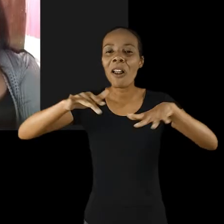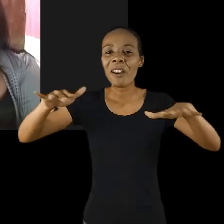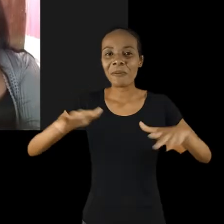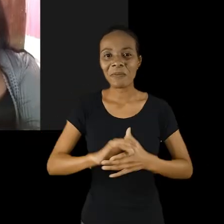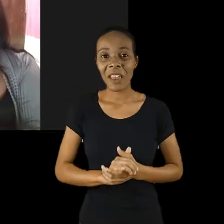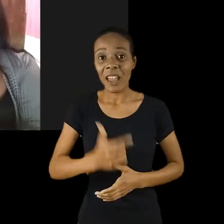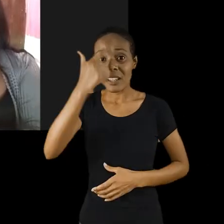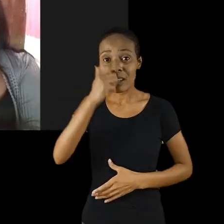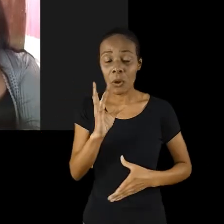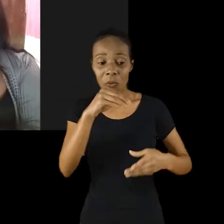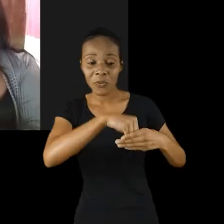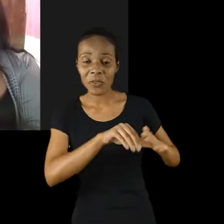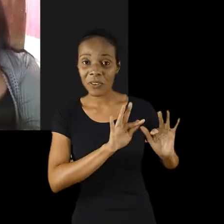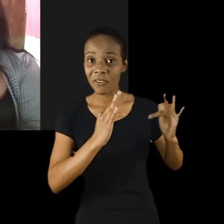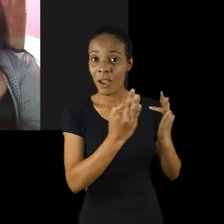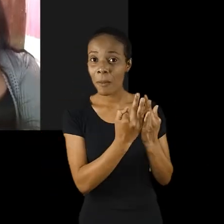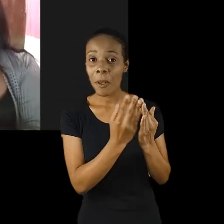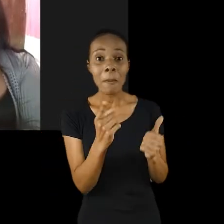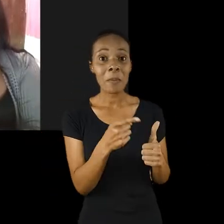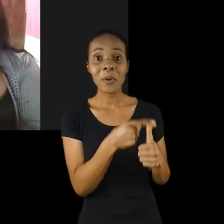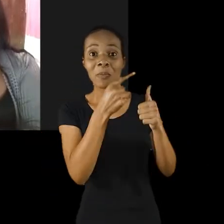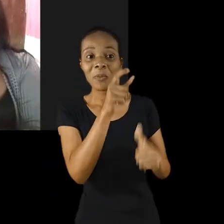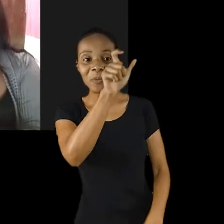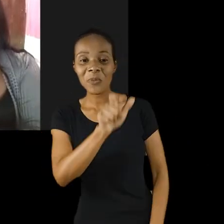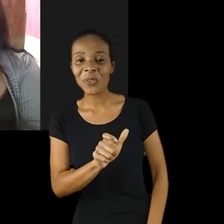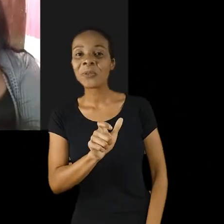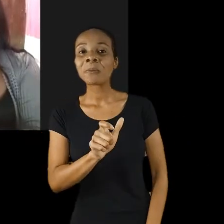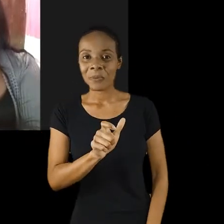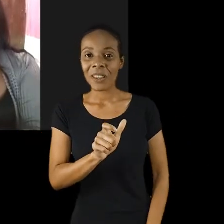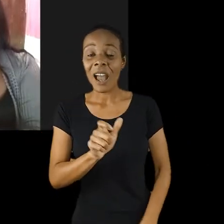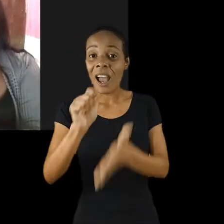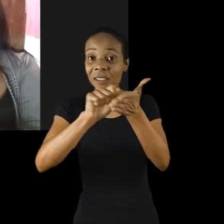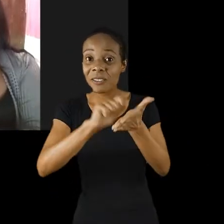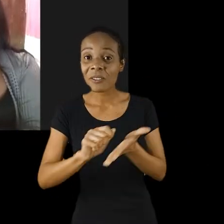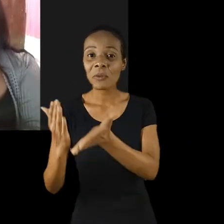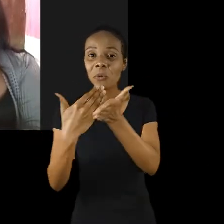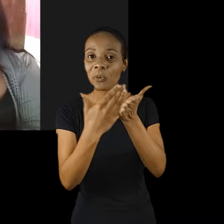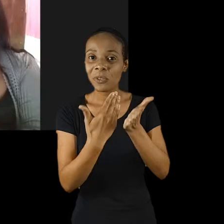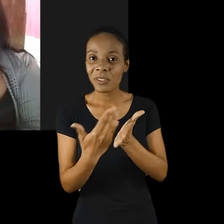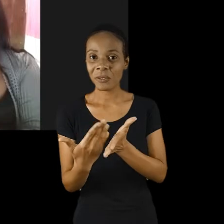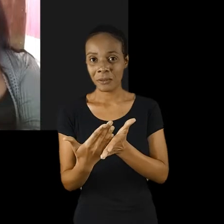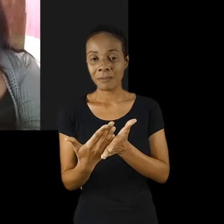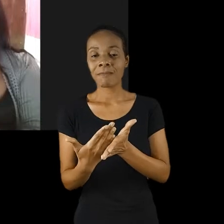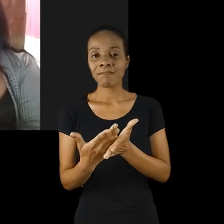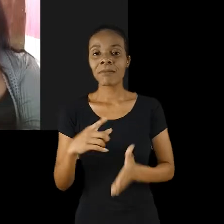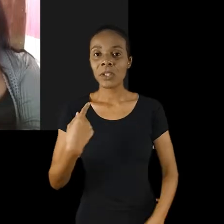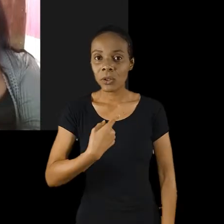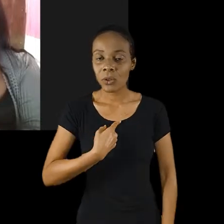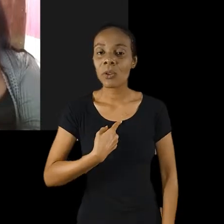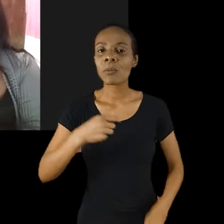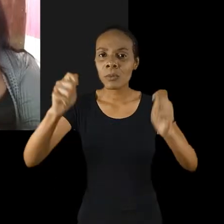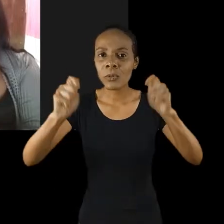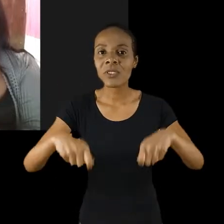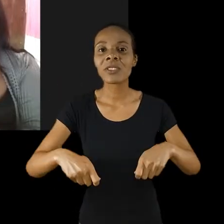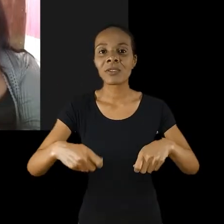sem estar dentro da universidade. E que nós possamos ver existência.